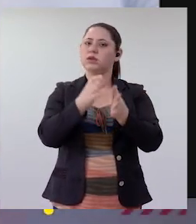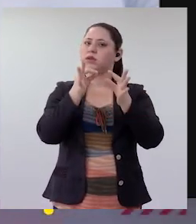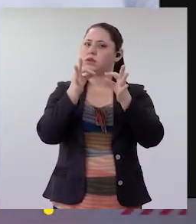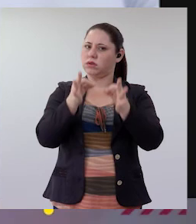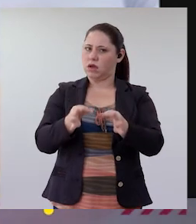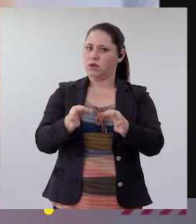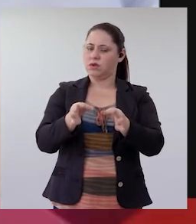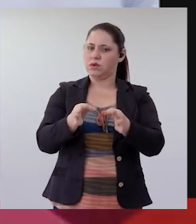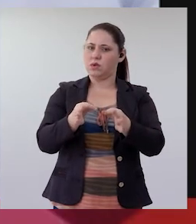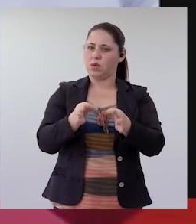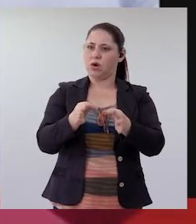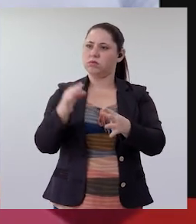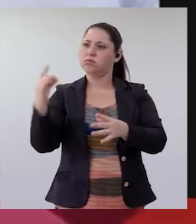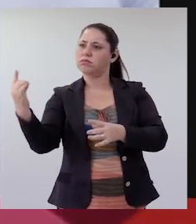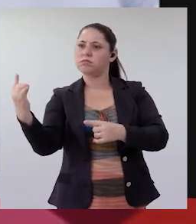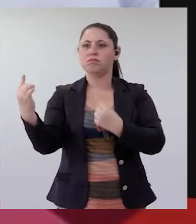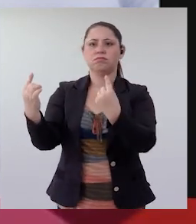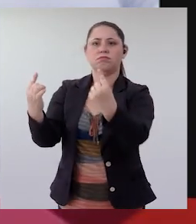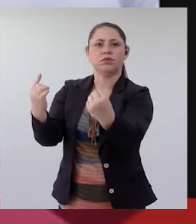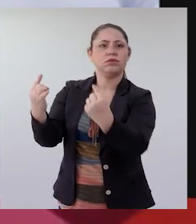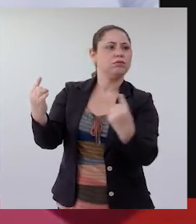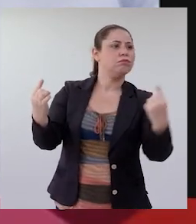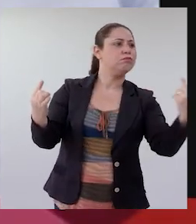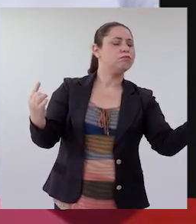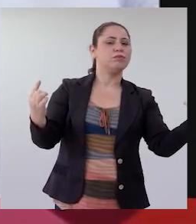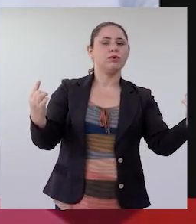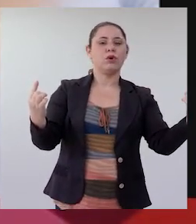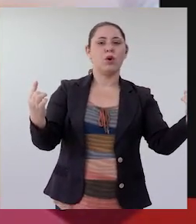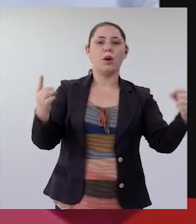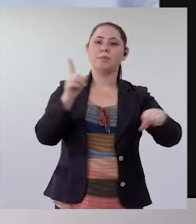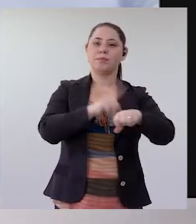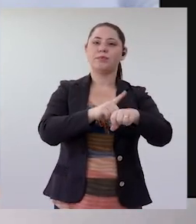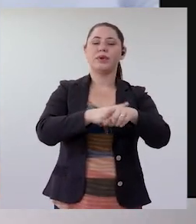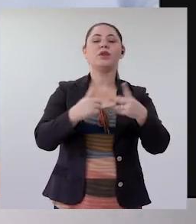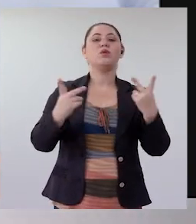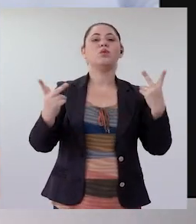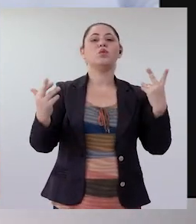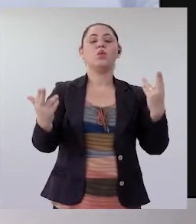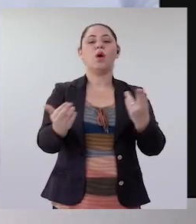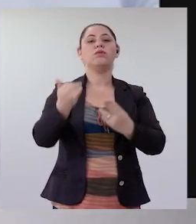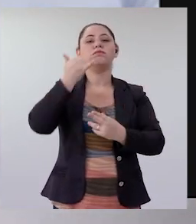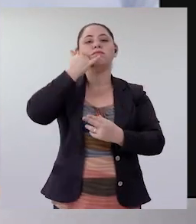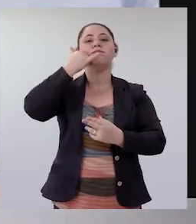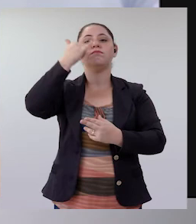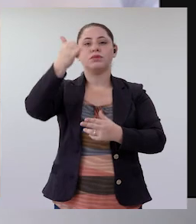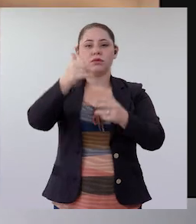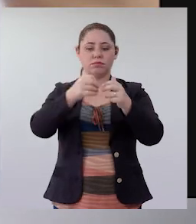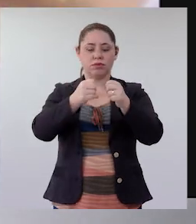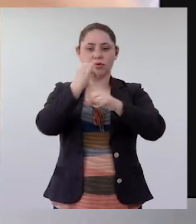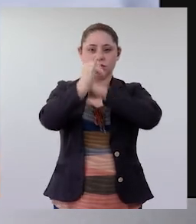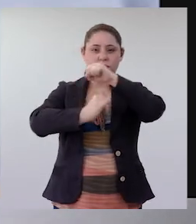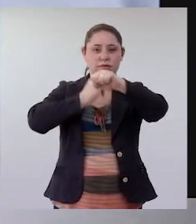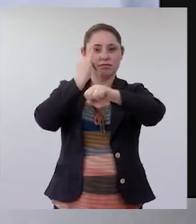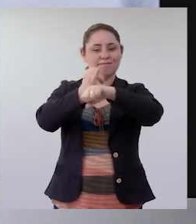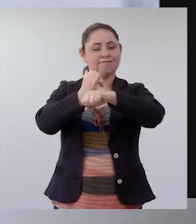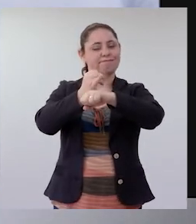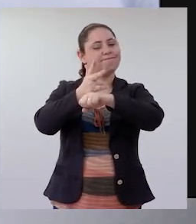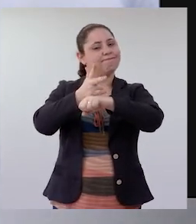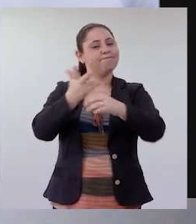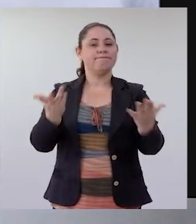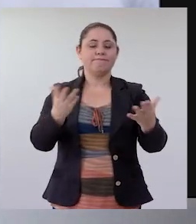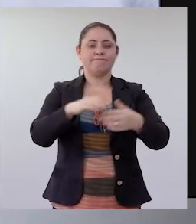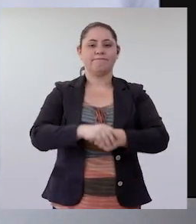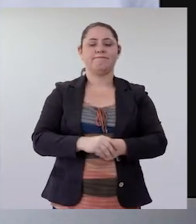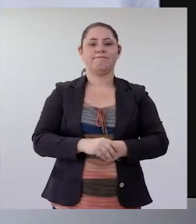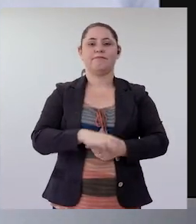né? Cada um na sua casa, cada um, né, o advogado no seu escritório, né, e conseguindo formalizar